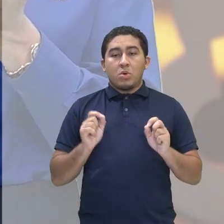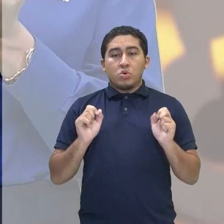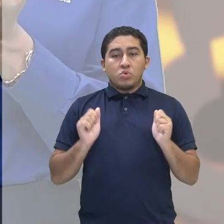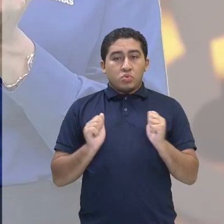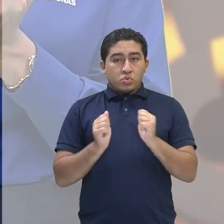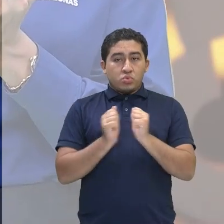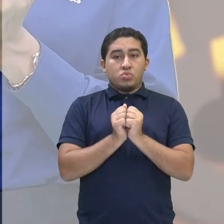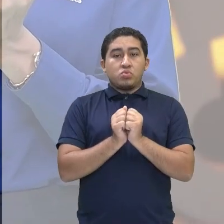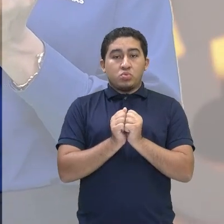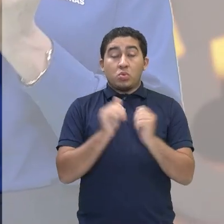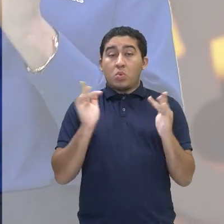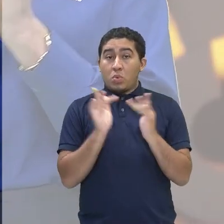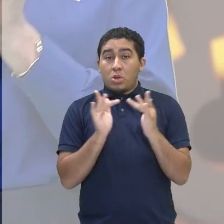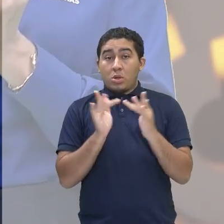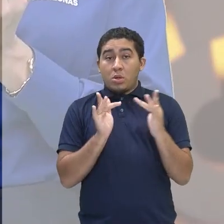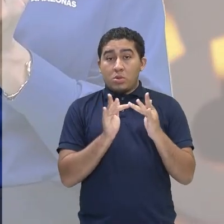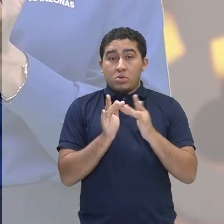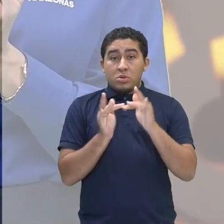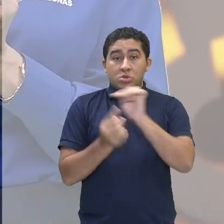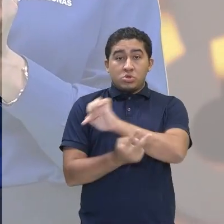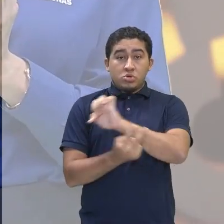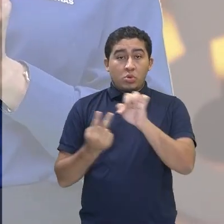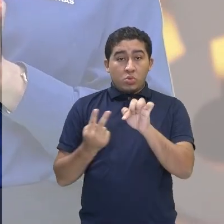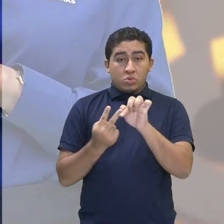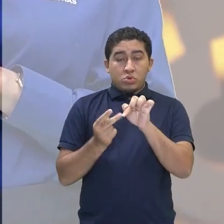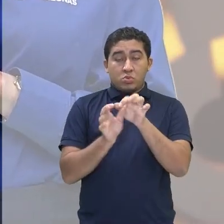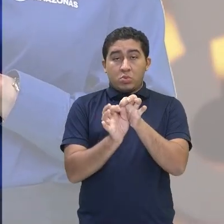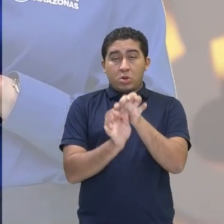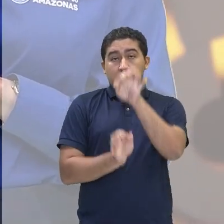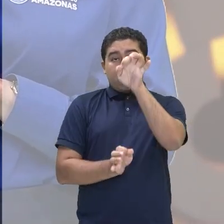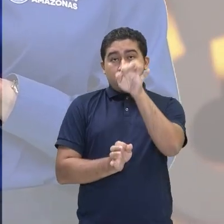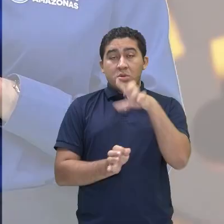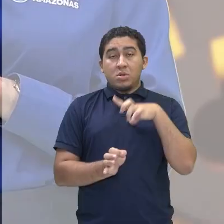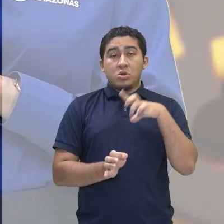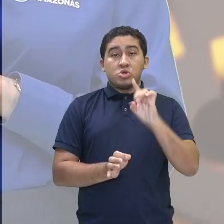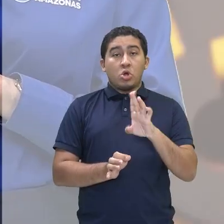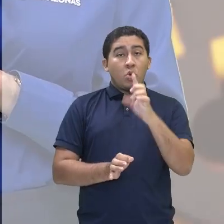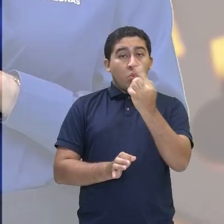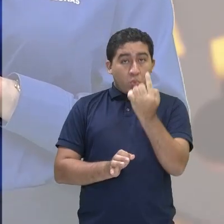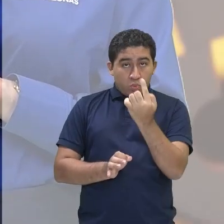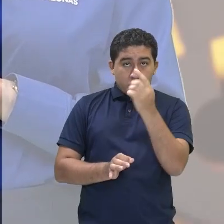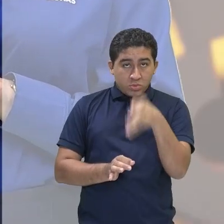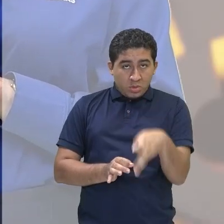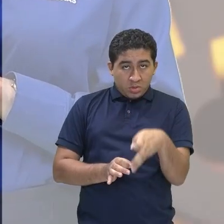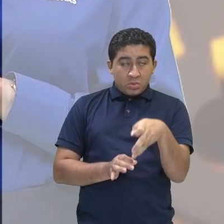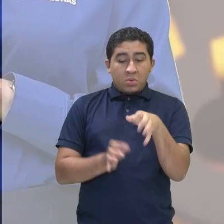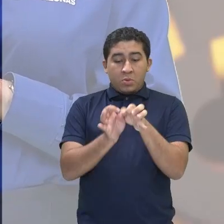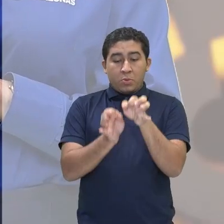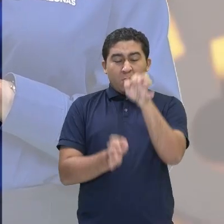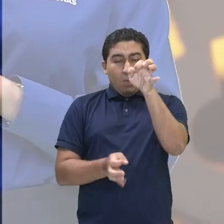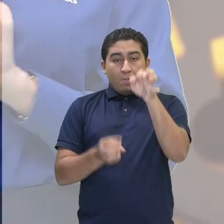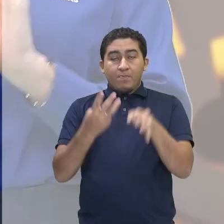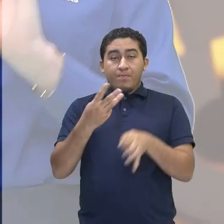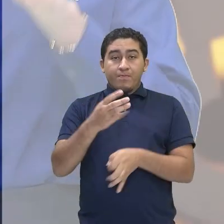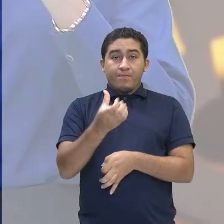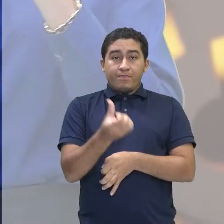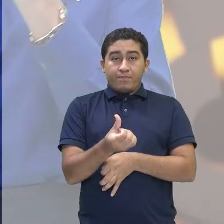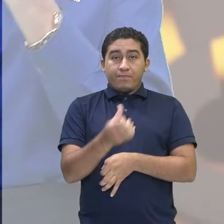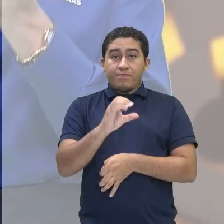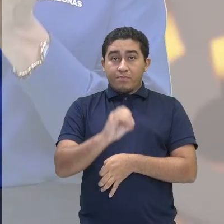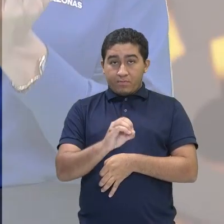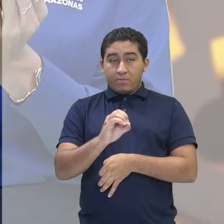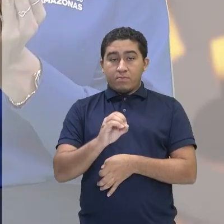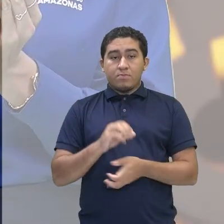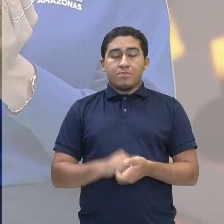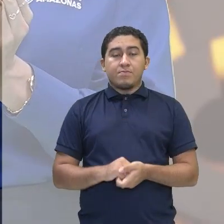o encontro desses dois meridianos, a gente só tem um meridiano, tá bom? De 360 graus. Então, quando eles